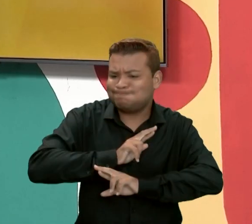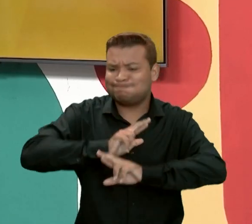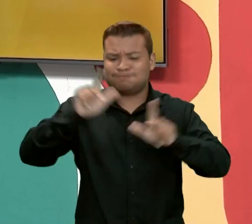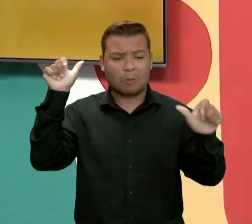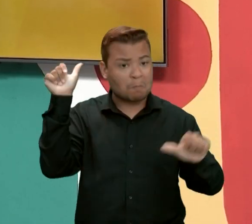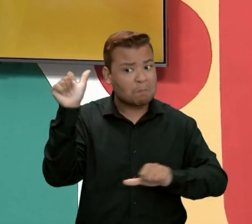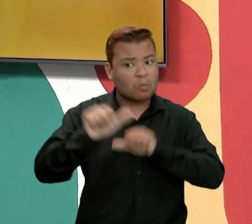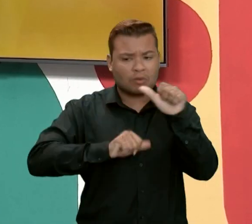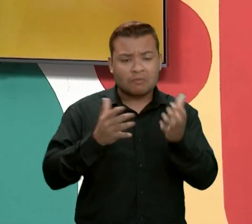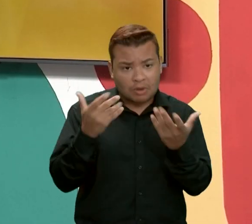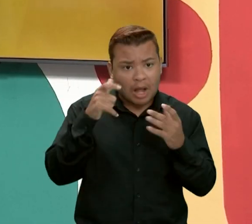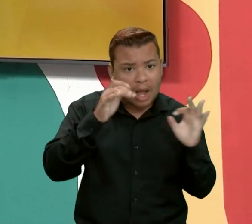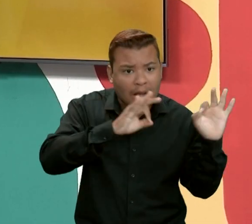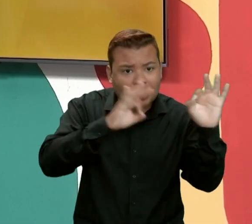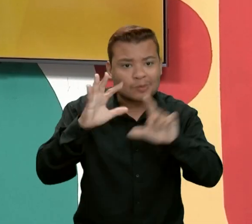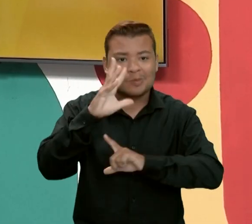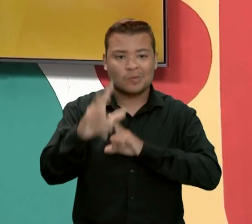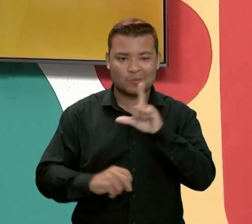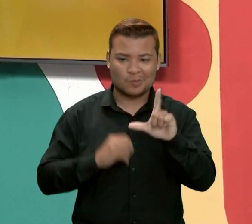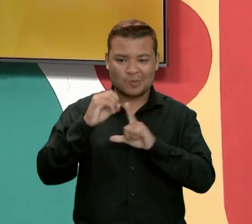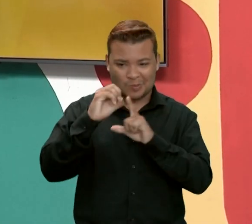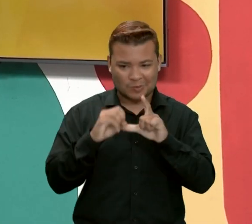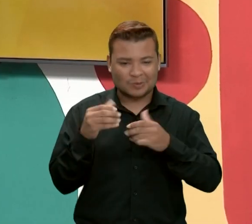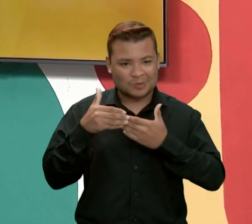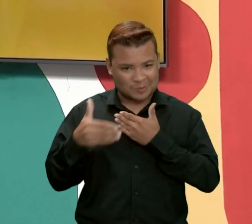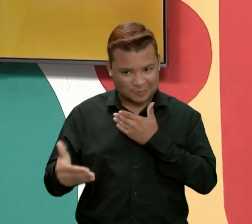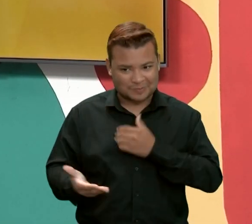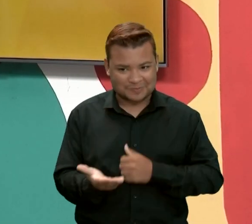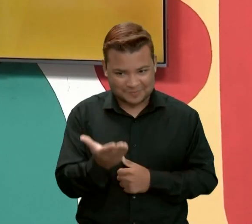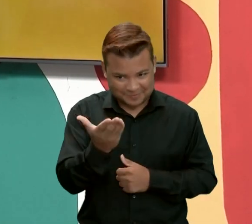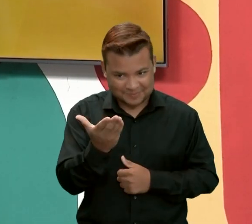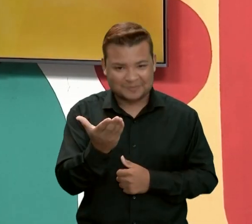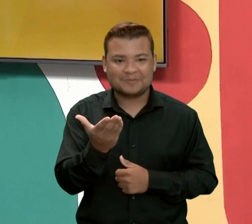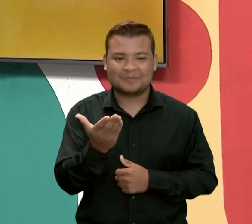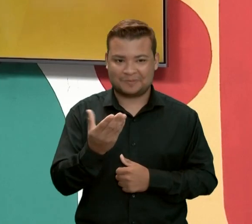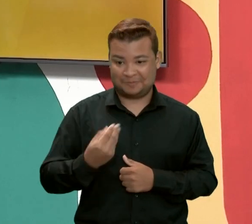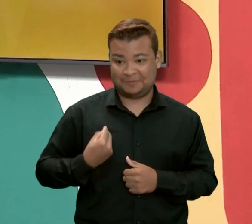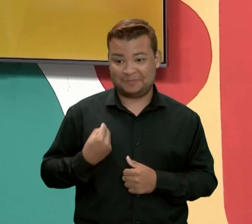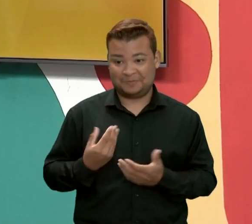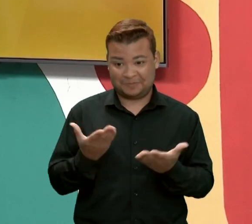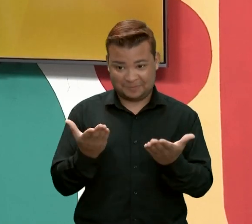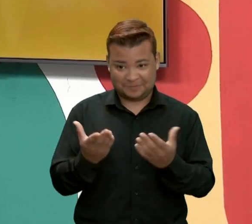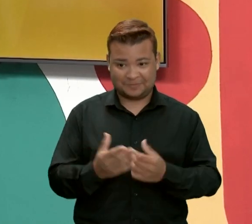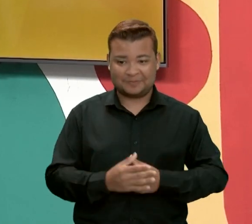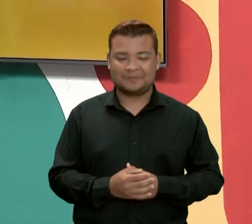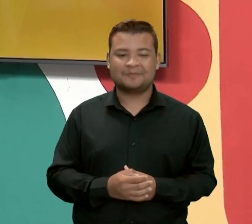ligado, isso e muito mais você confere a partir de agora no Mundo UFG, que já está no ar.